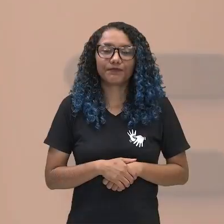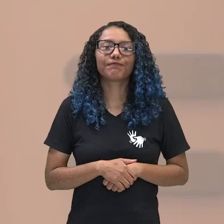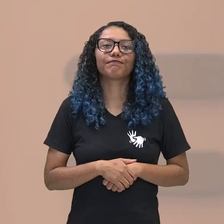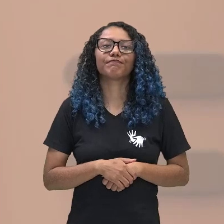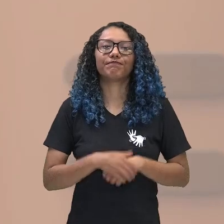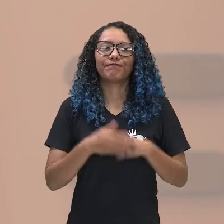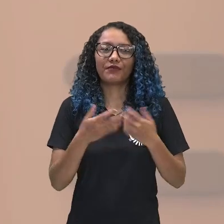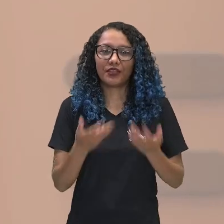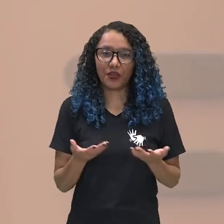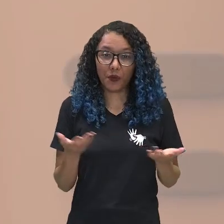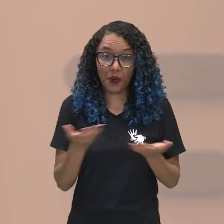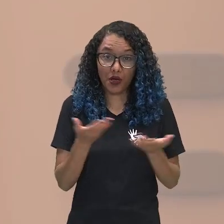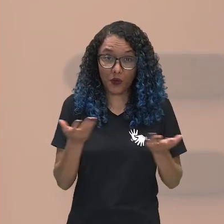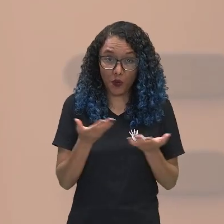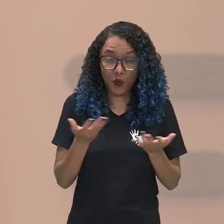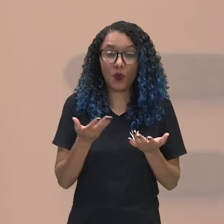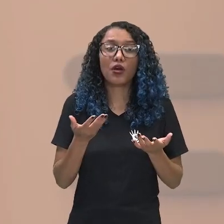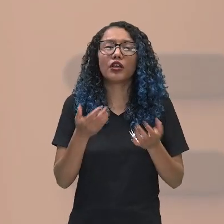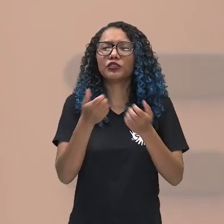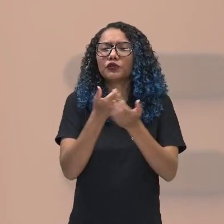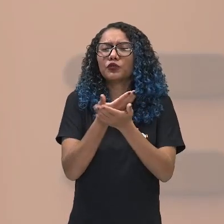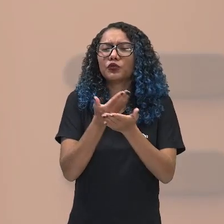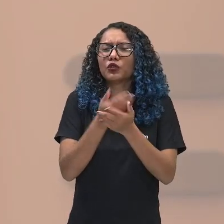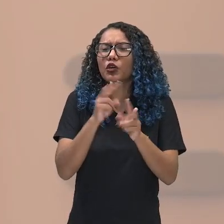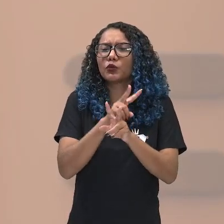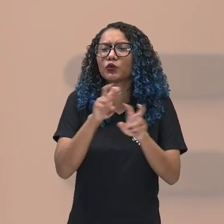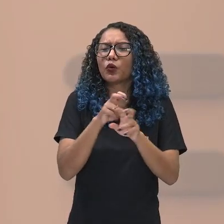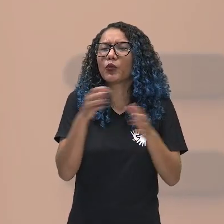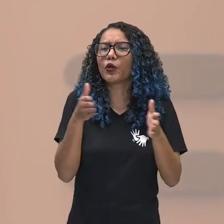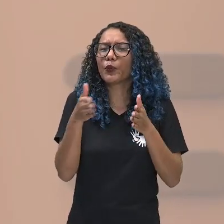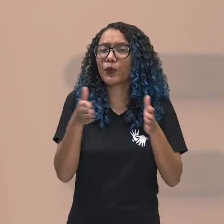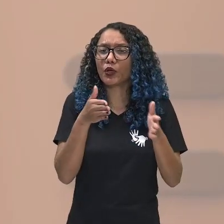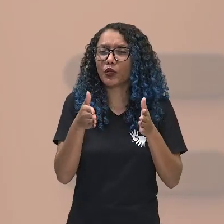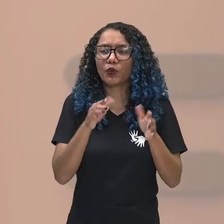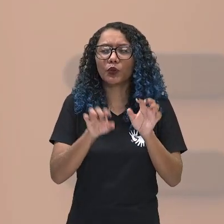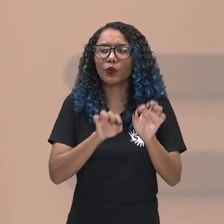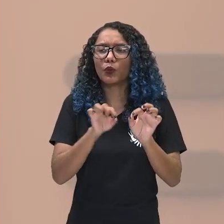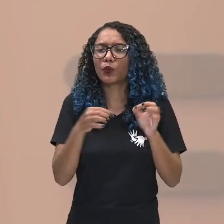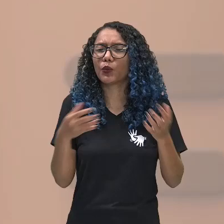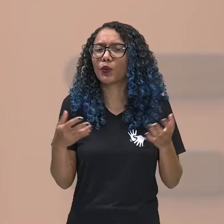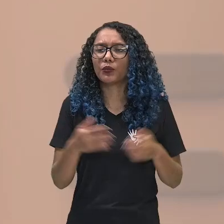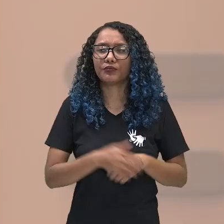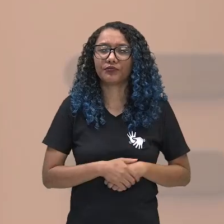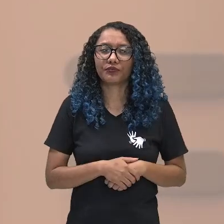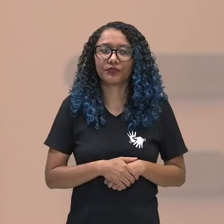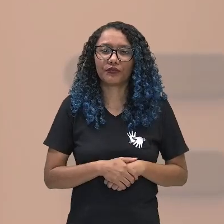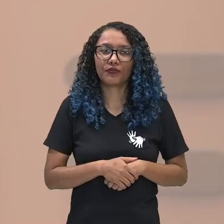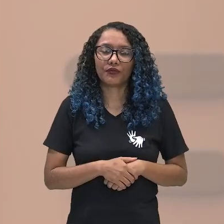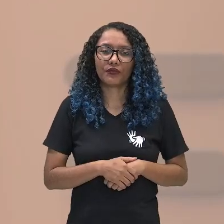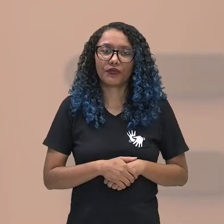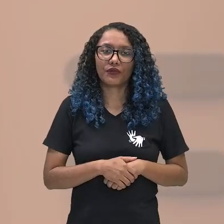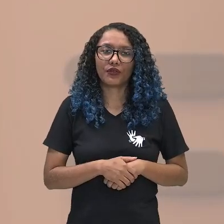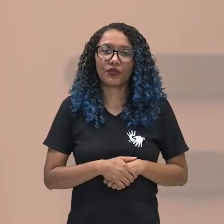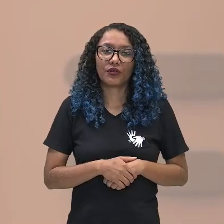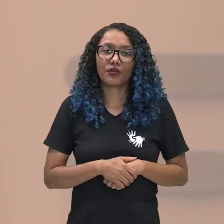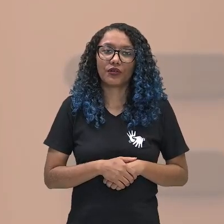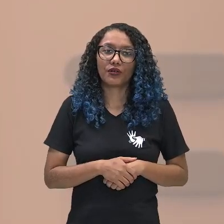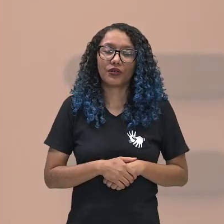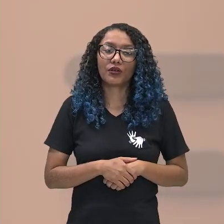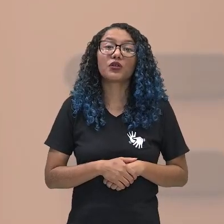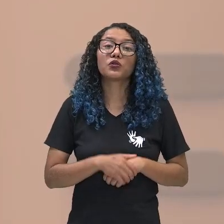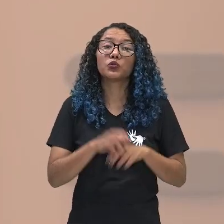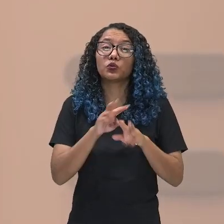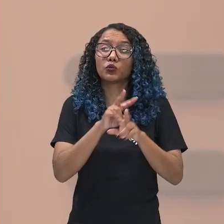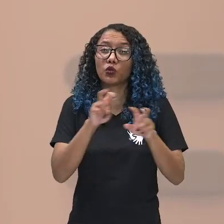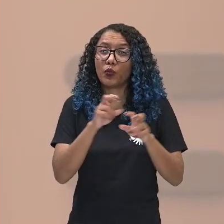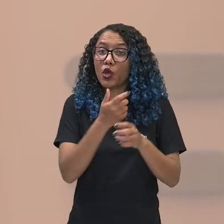Queridos, então vamos falar sobre esse período, né, que é falar então aí sobre outros bastidores então que